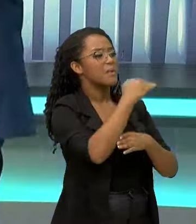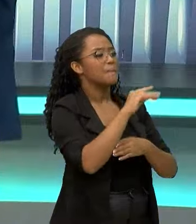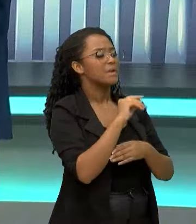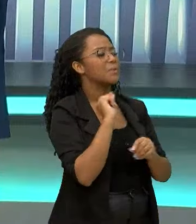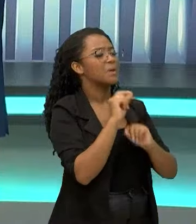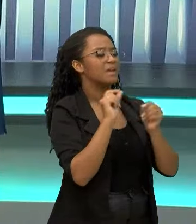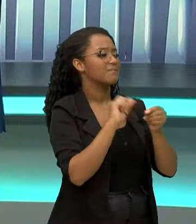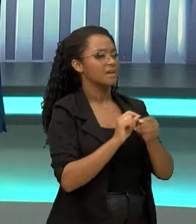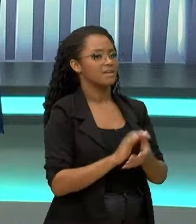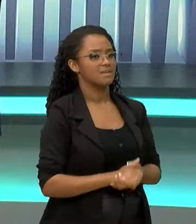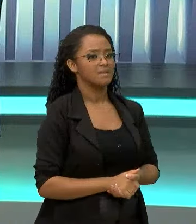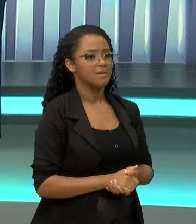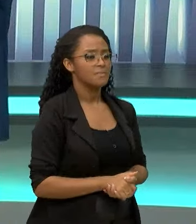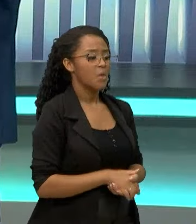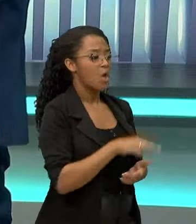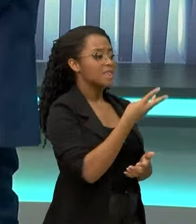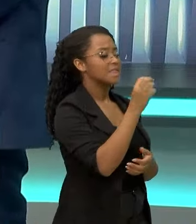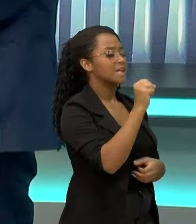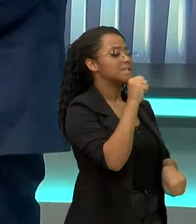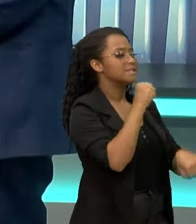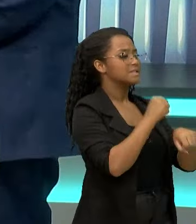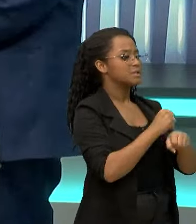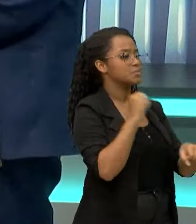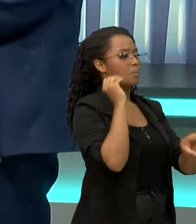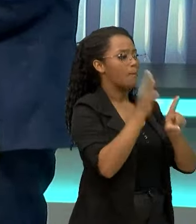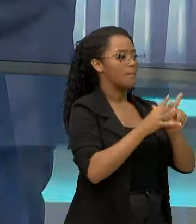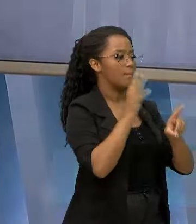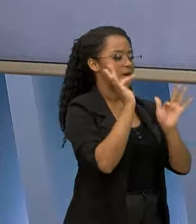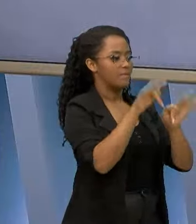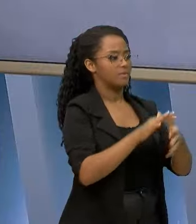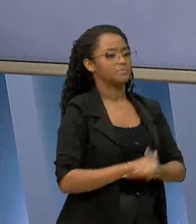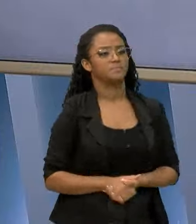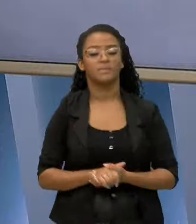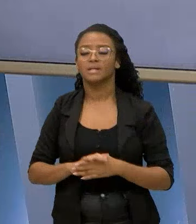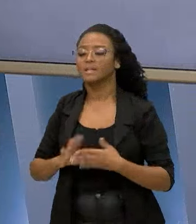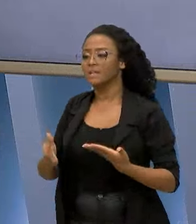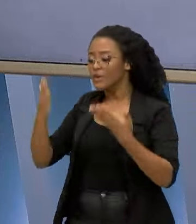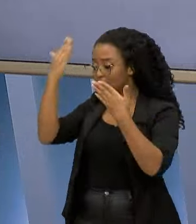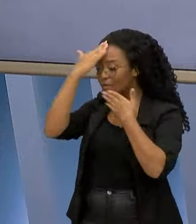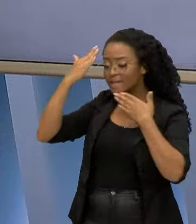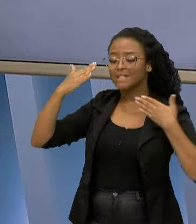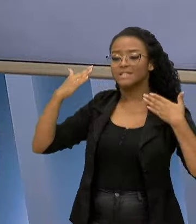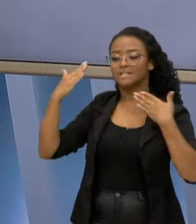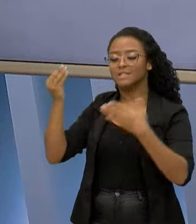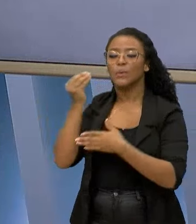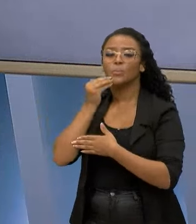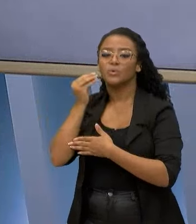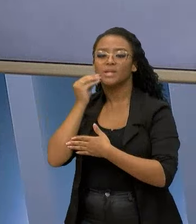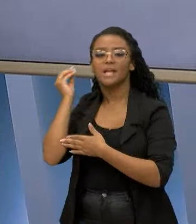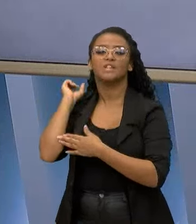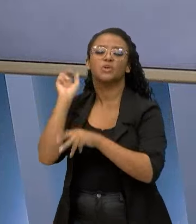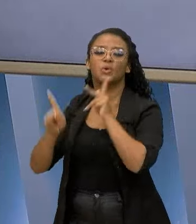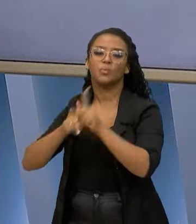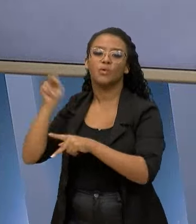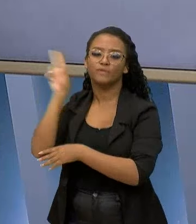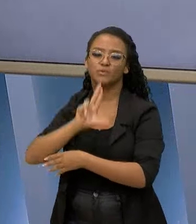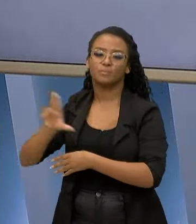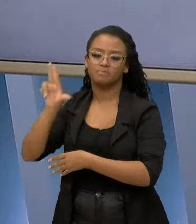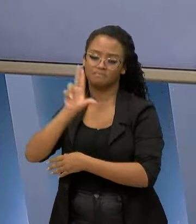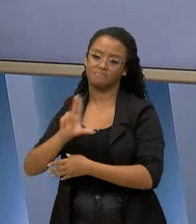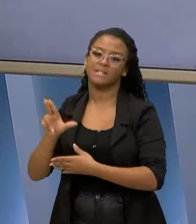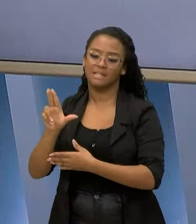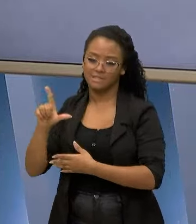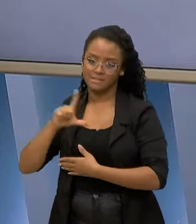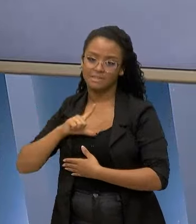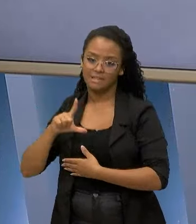30 segundos, menos de 30 segundos para suas considerações finais. Eu quero agradecer a oportunidade que o povo de Uberlândia está me dando nessa eleição. A